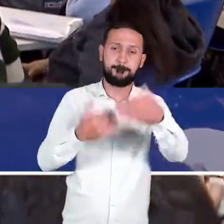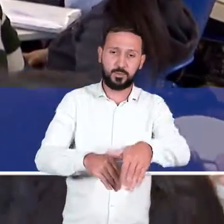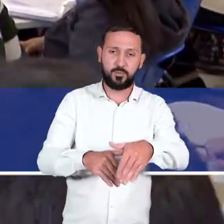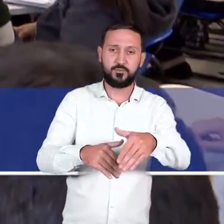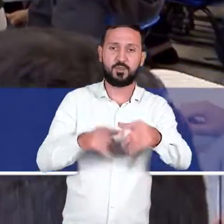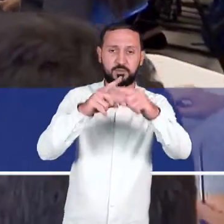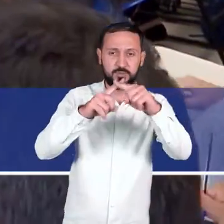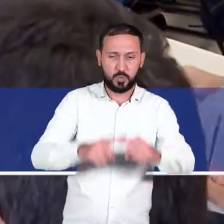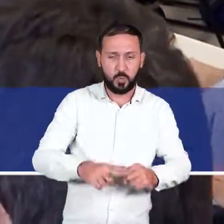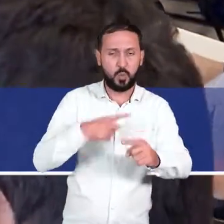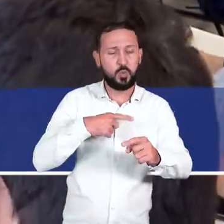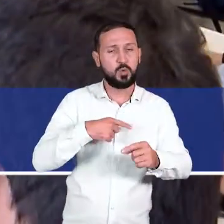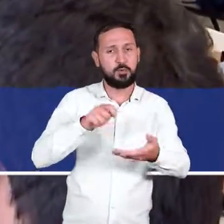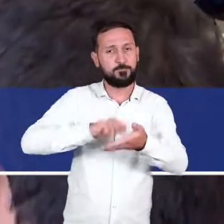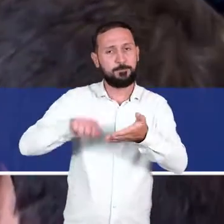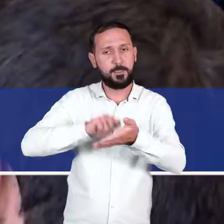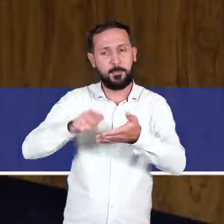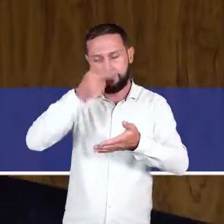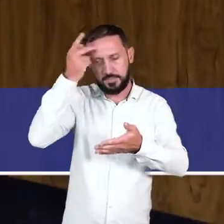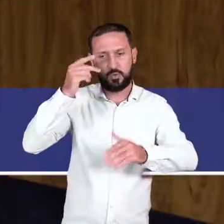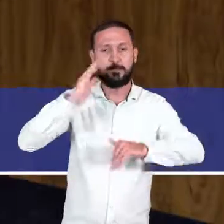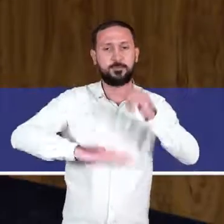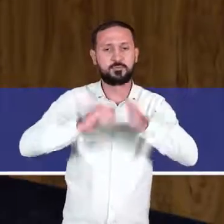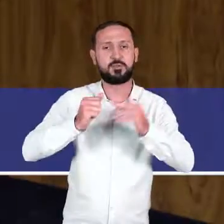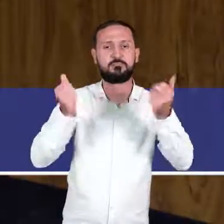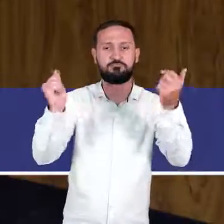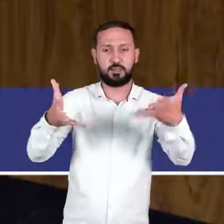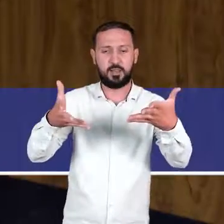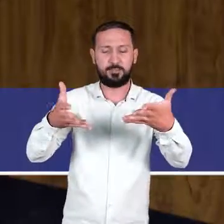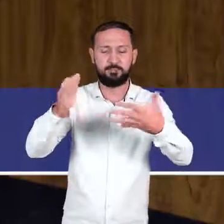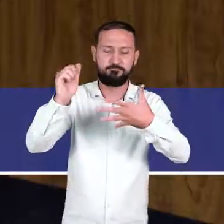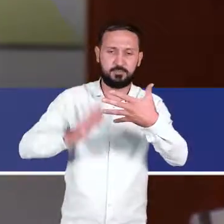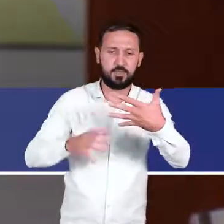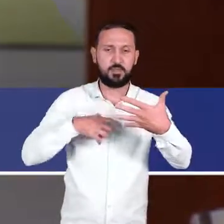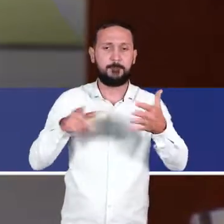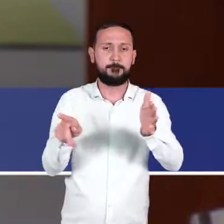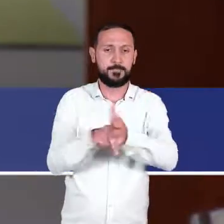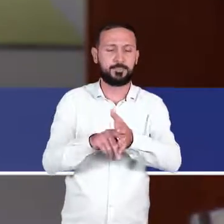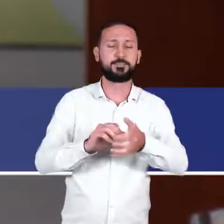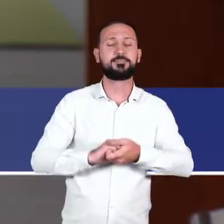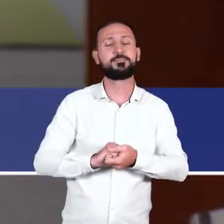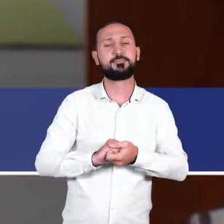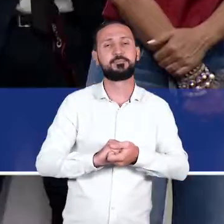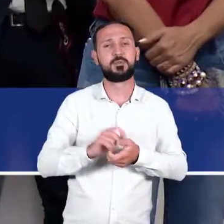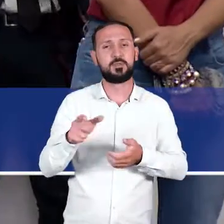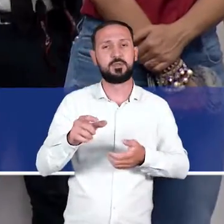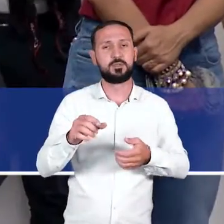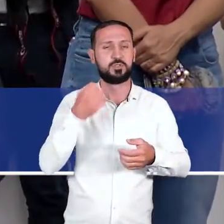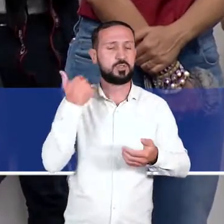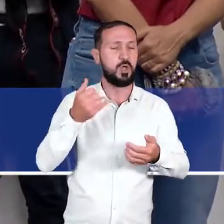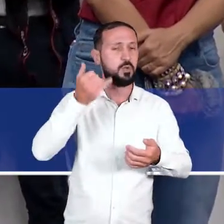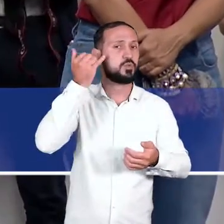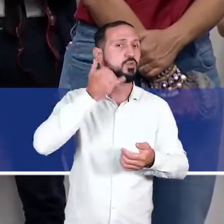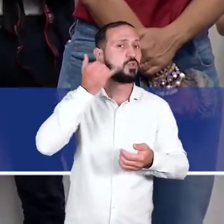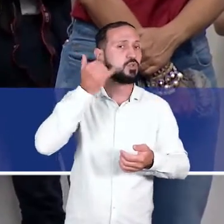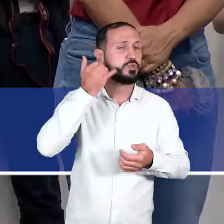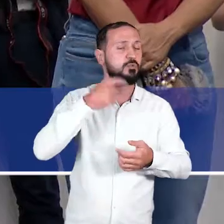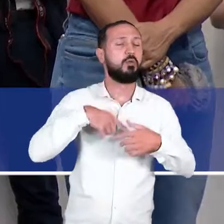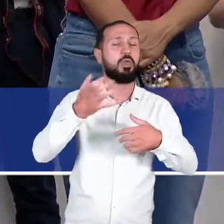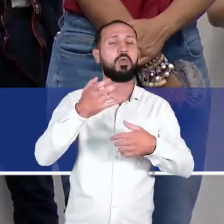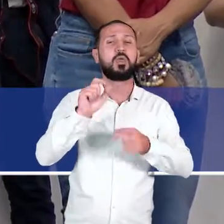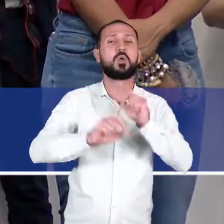provas discursivas em concursos públicos corrigidas por profissionais especializados em Libras, a língua brasileira de sinais. Jamilson Nami, do